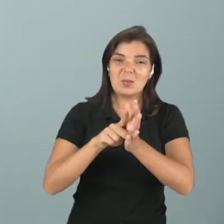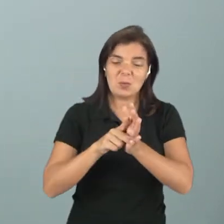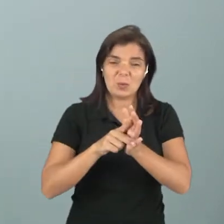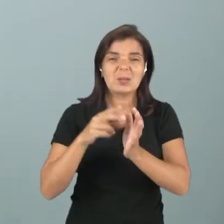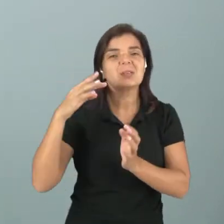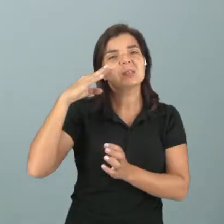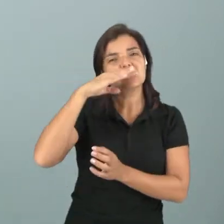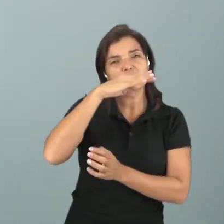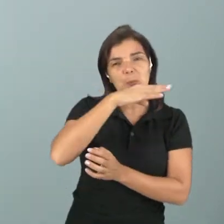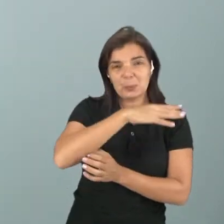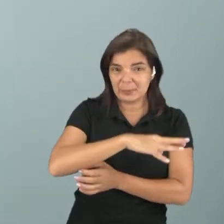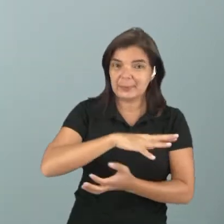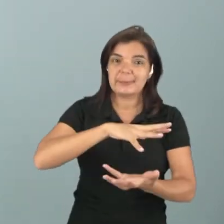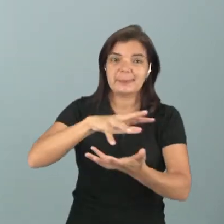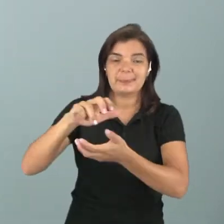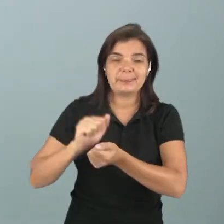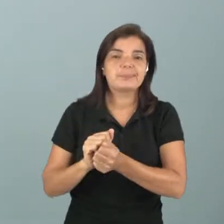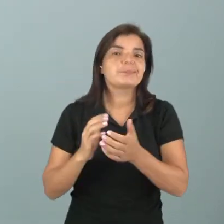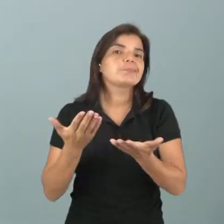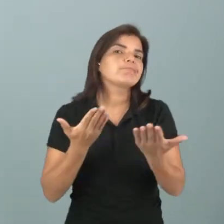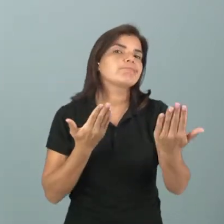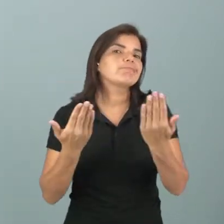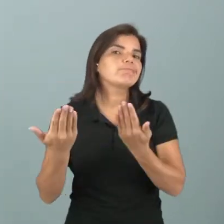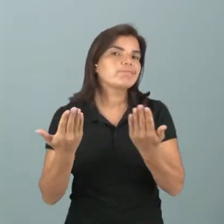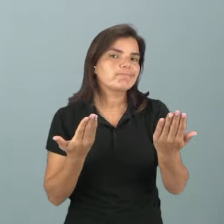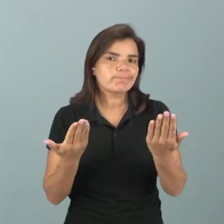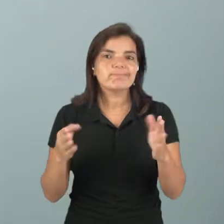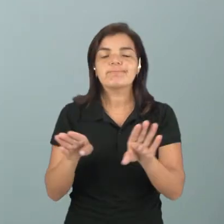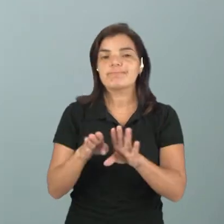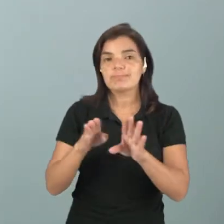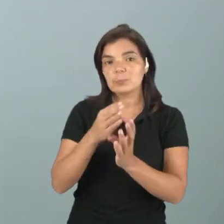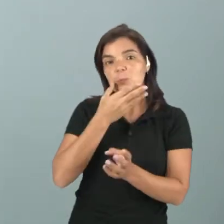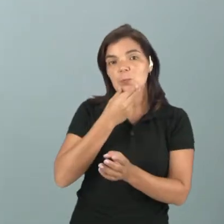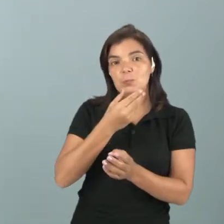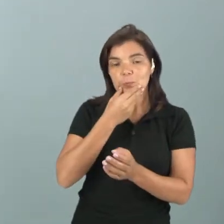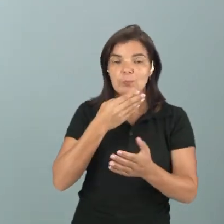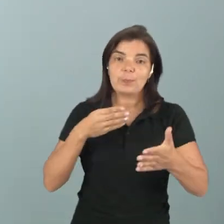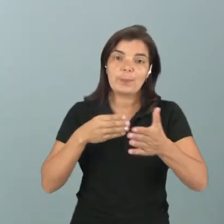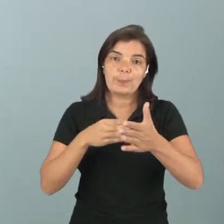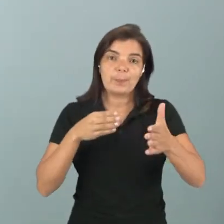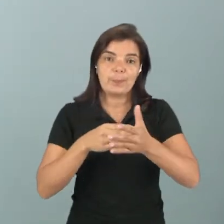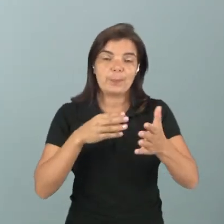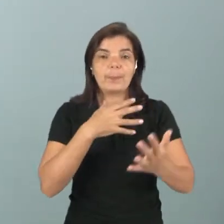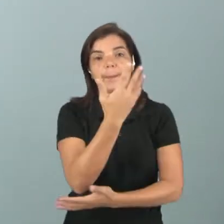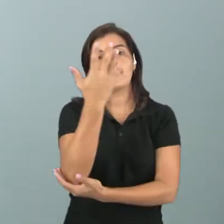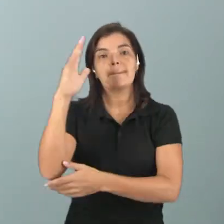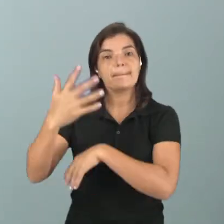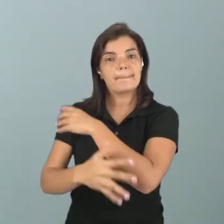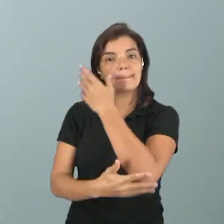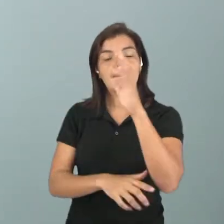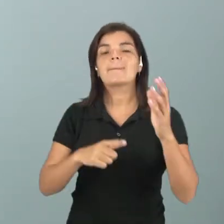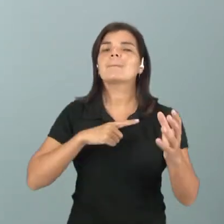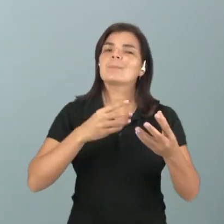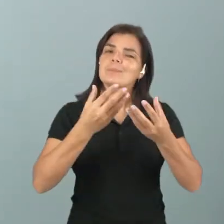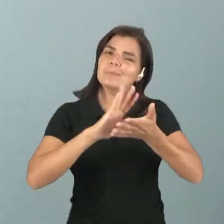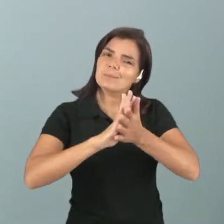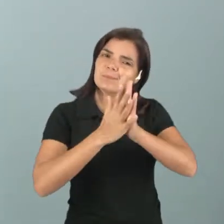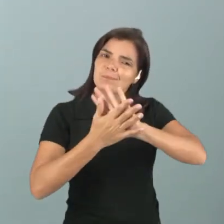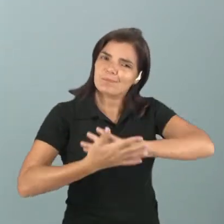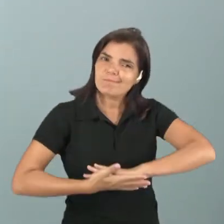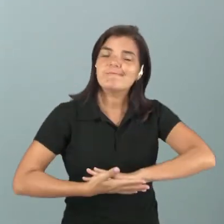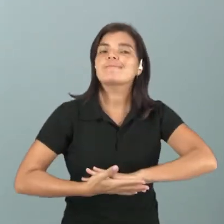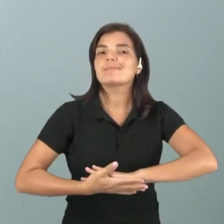quantidade muito maior. Então, qual que é a relação do homem com isso? Porque a interferência humana na natureza tem prejudicado cada